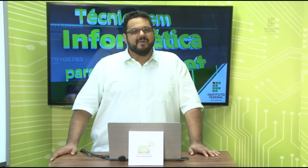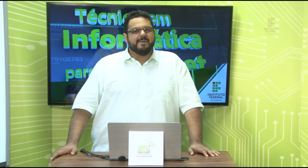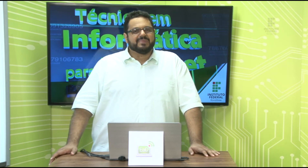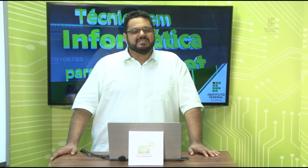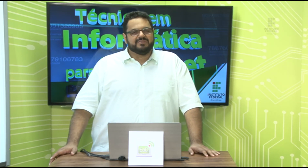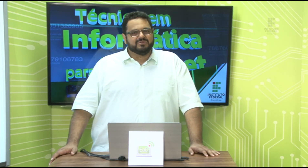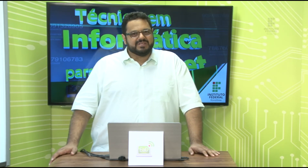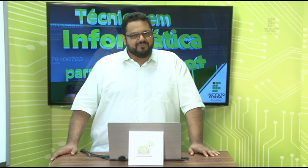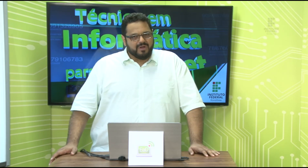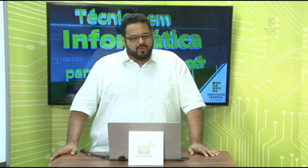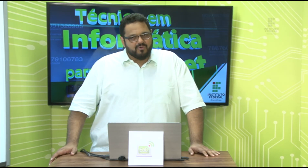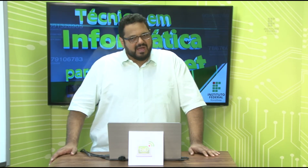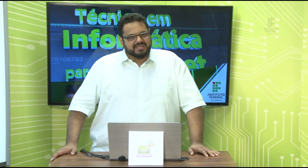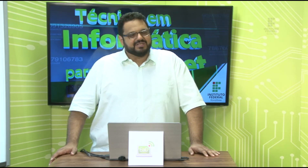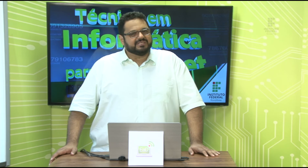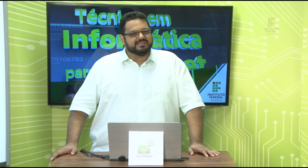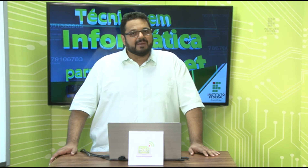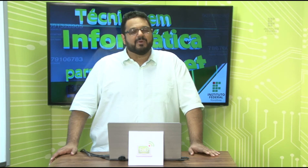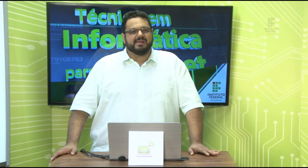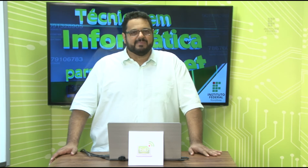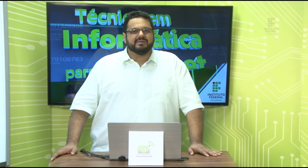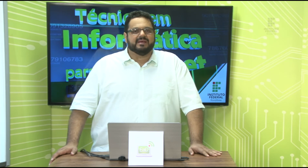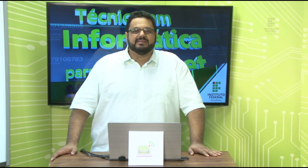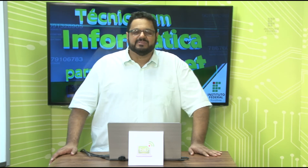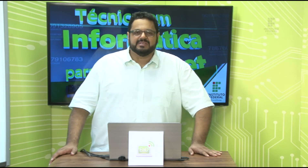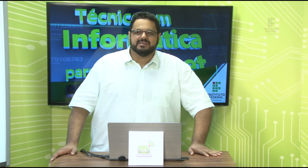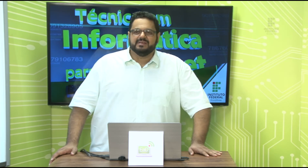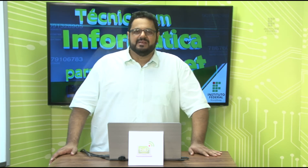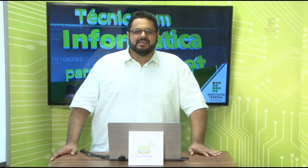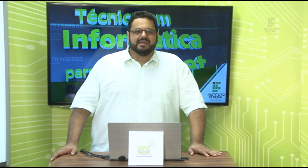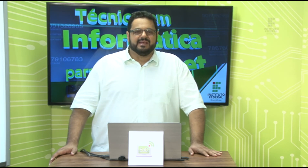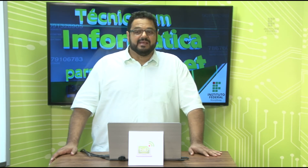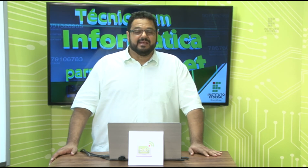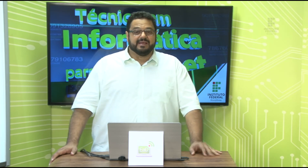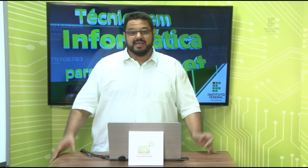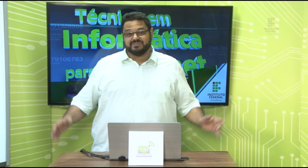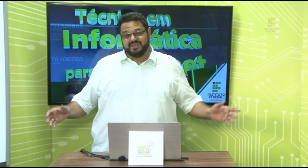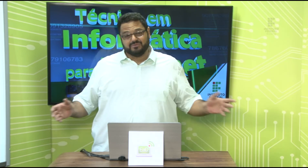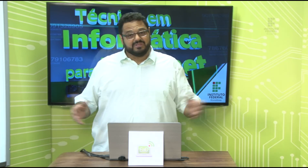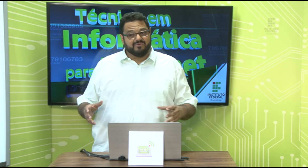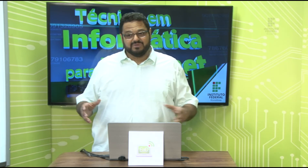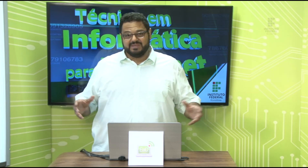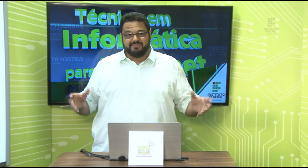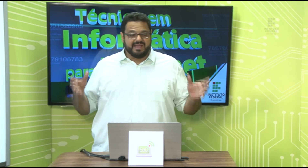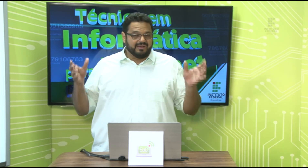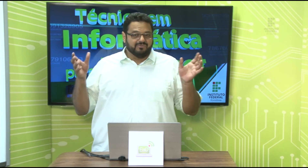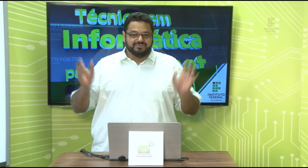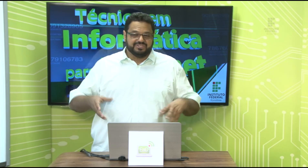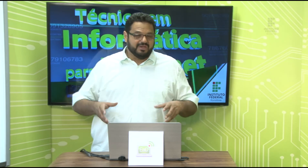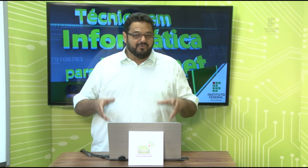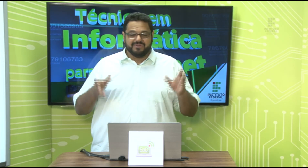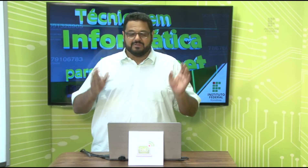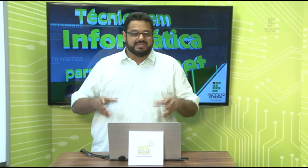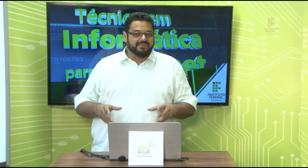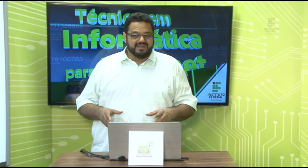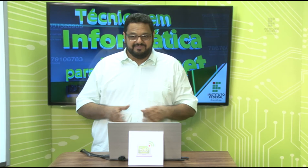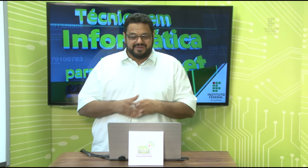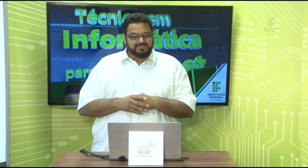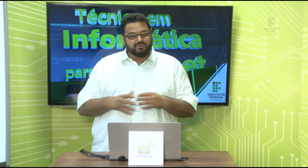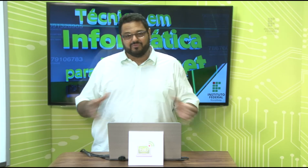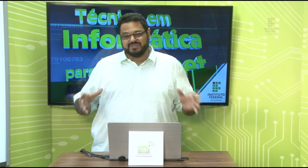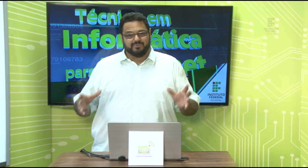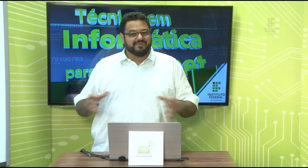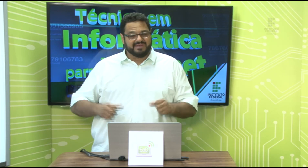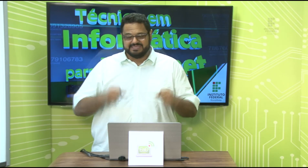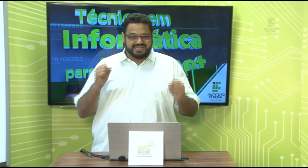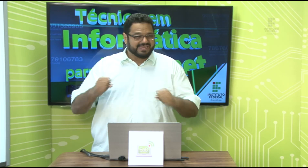tempinho. Se você for acumular, gente, dá problema, né? Às vezes, ou então você pega num dia ou num final de semana, faz